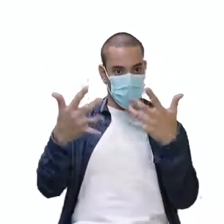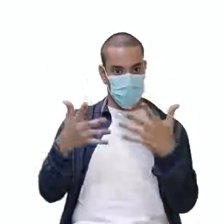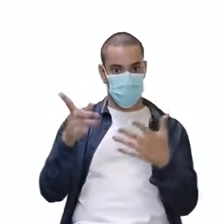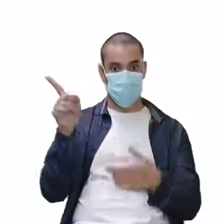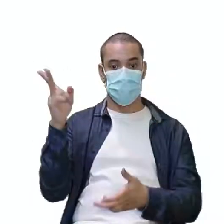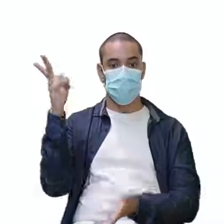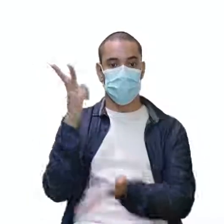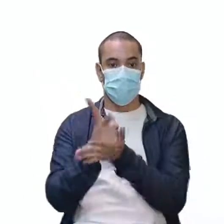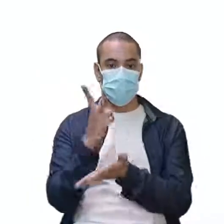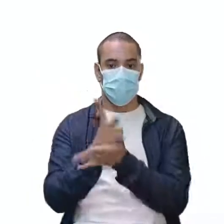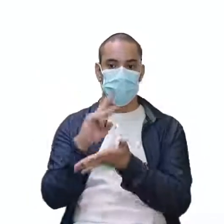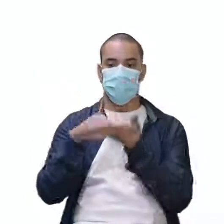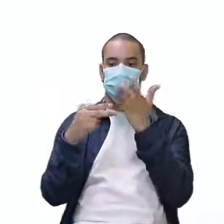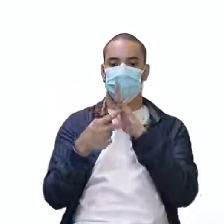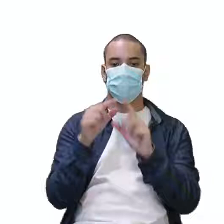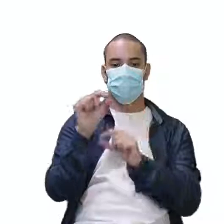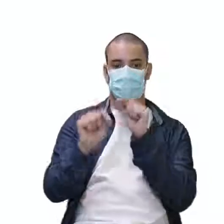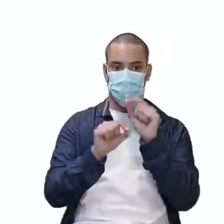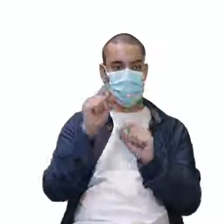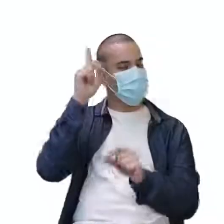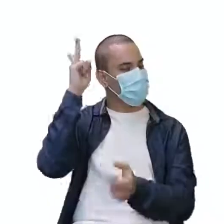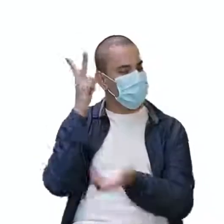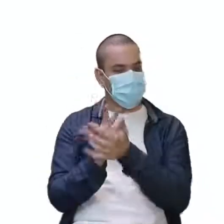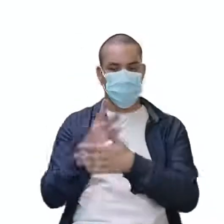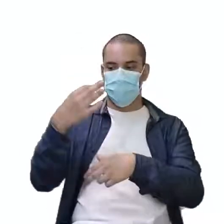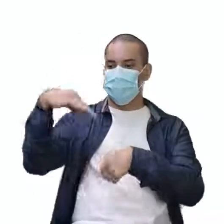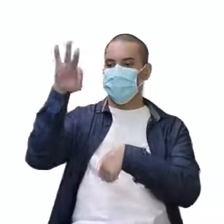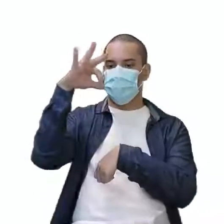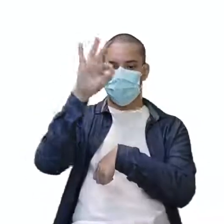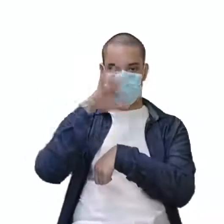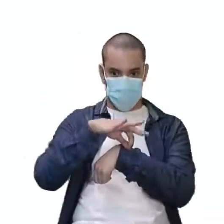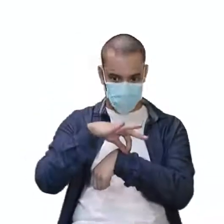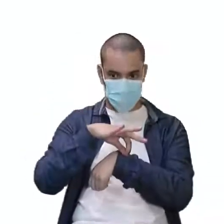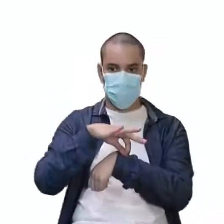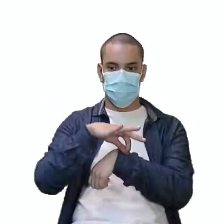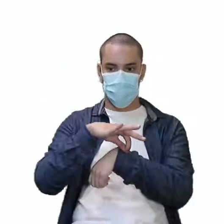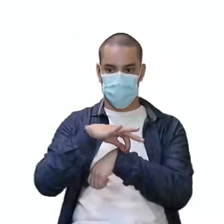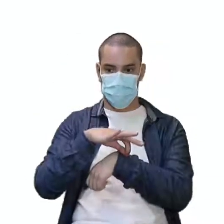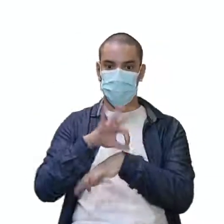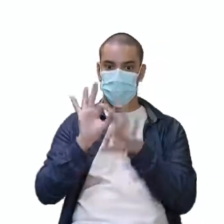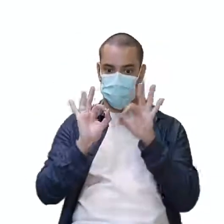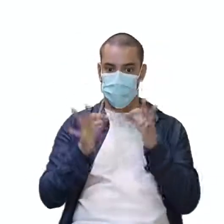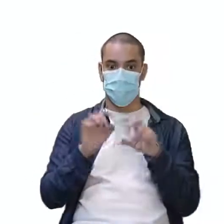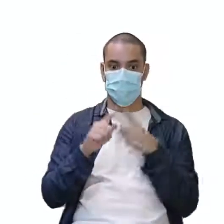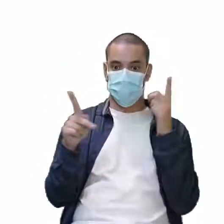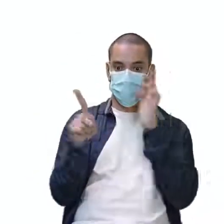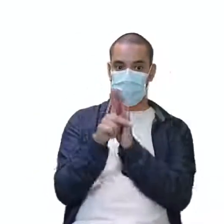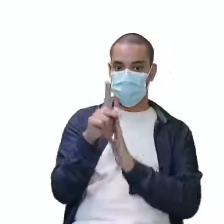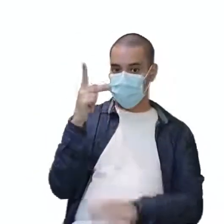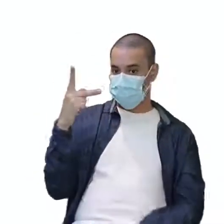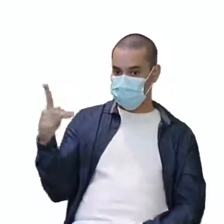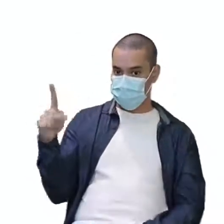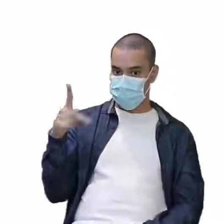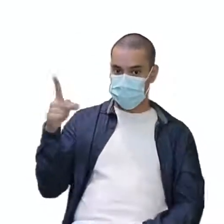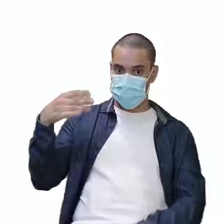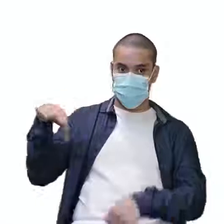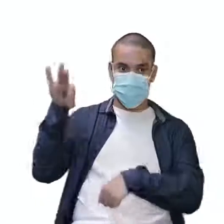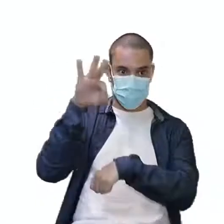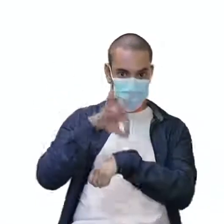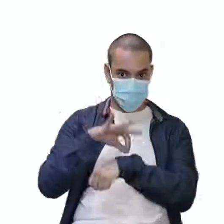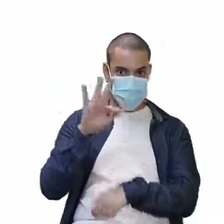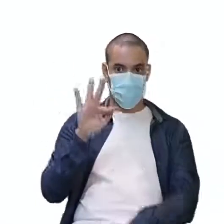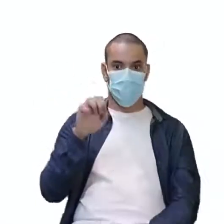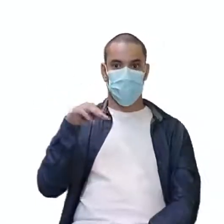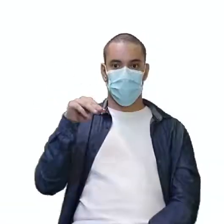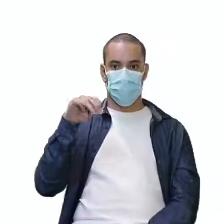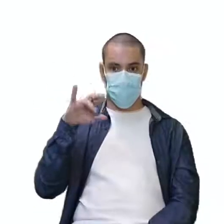sempre relacionando aos insetos, tá bom, gente? A gente tem hormônios também, né? Mas no caso dos animais, insetos, é o